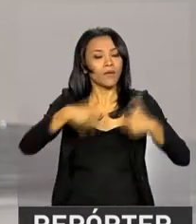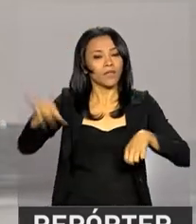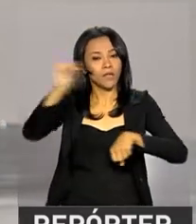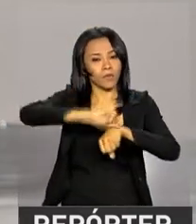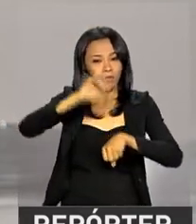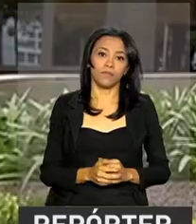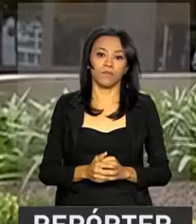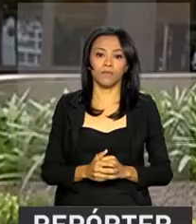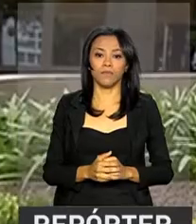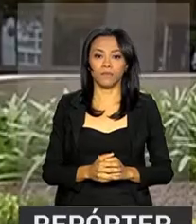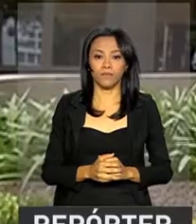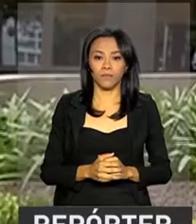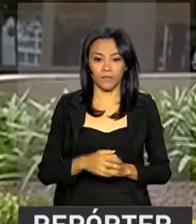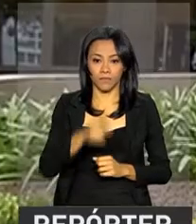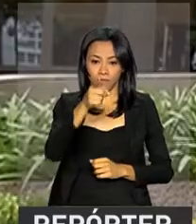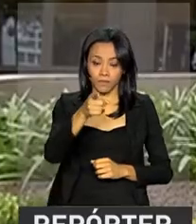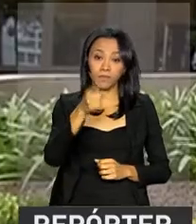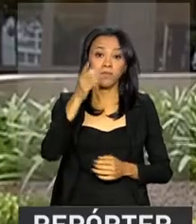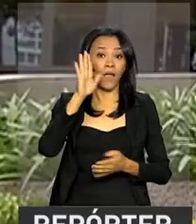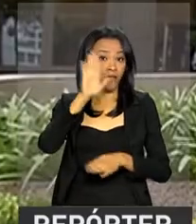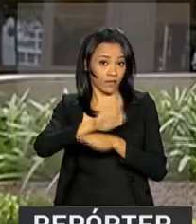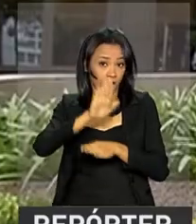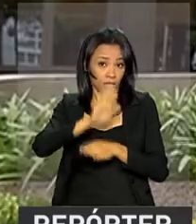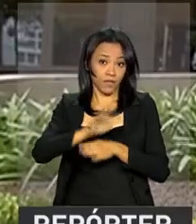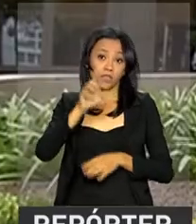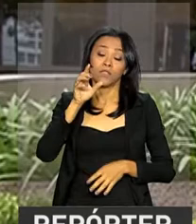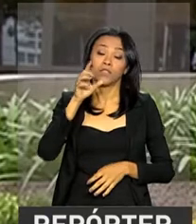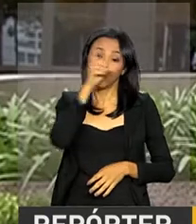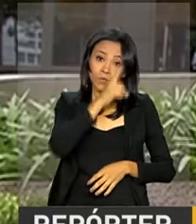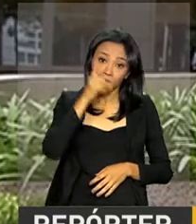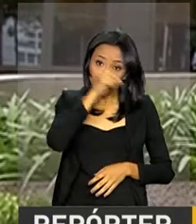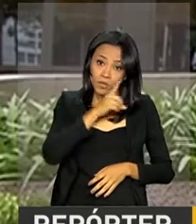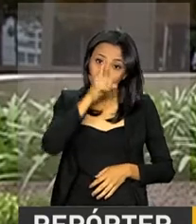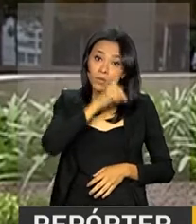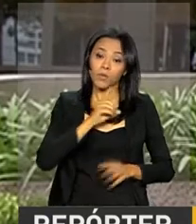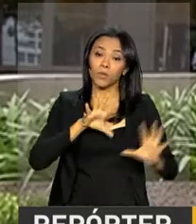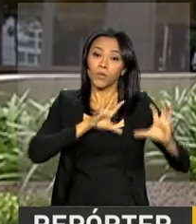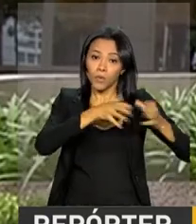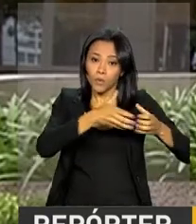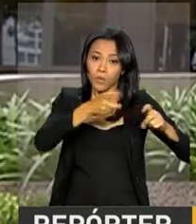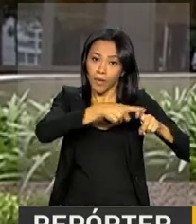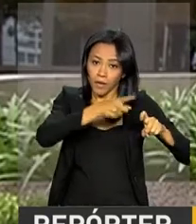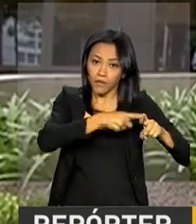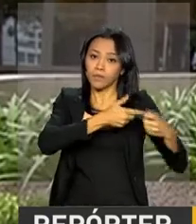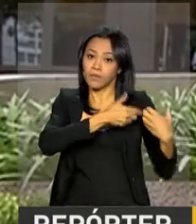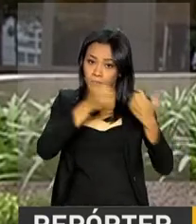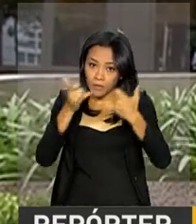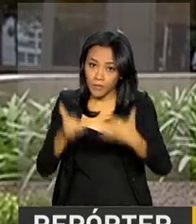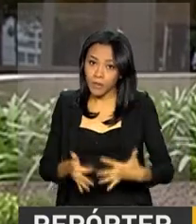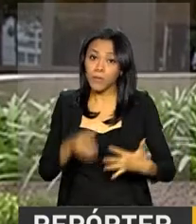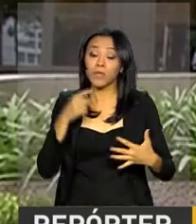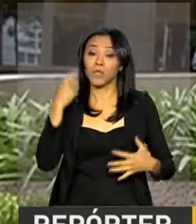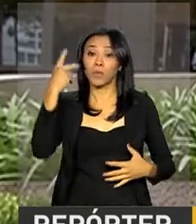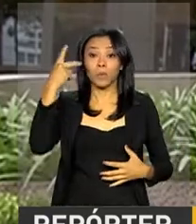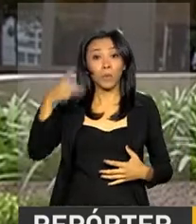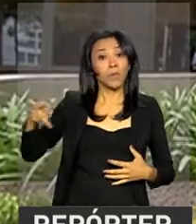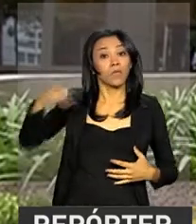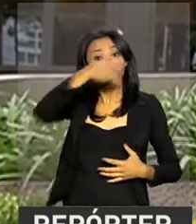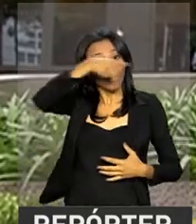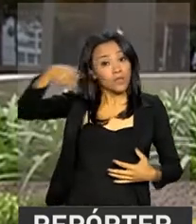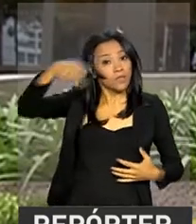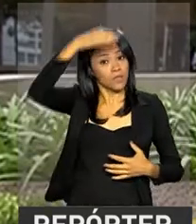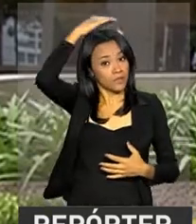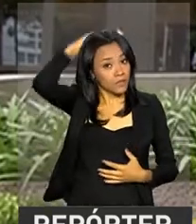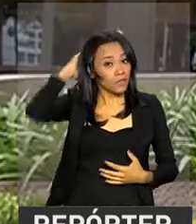capital paulista. No início da tarde deste domingo, a equipe médica divulgou um boletim. De acordo com os médicos, o presidente Michel Temer foi